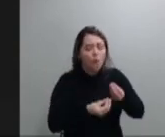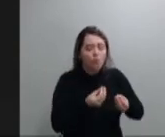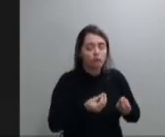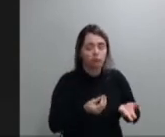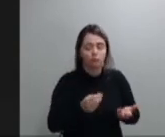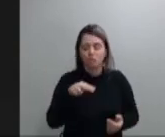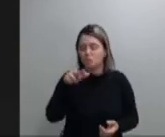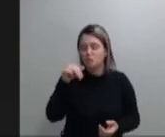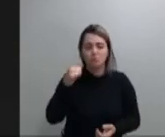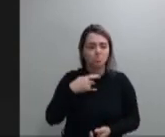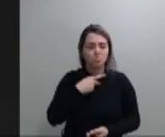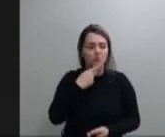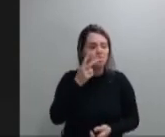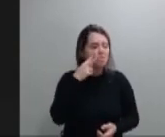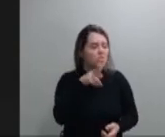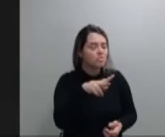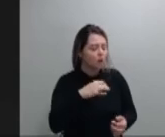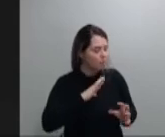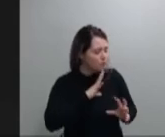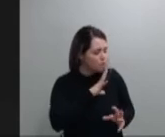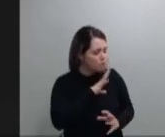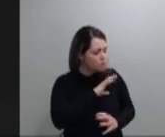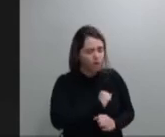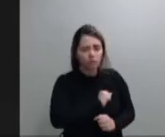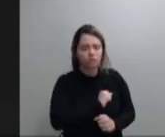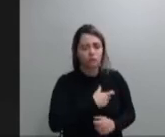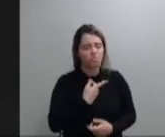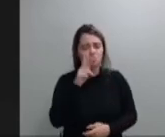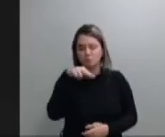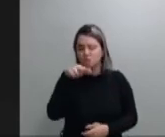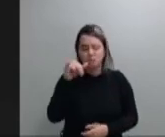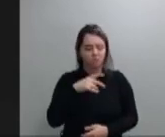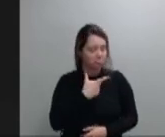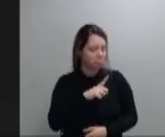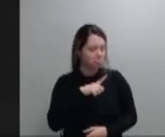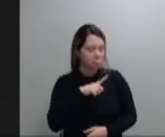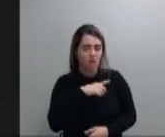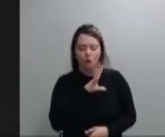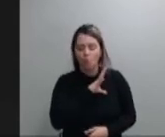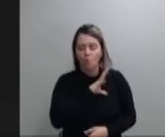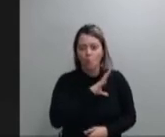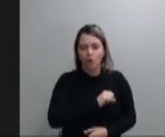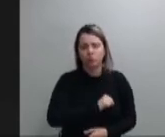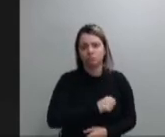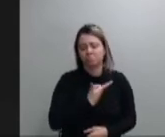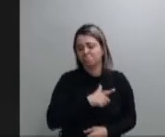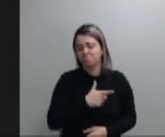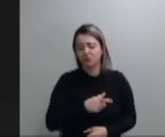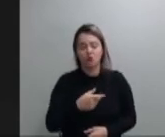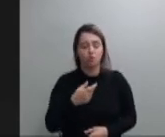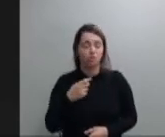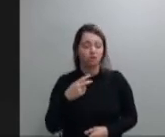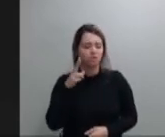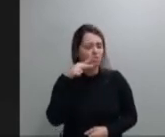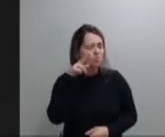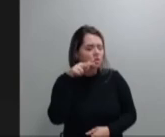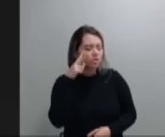foi filho afetivo nunca teve um filho afetivo ou nunca viu um filho afetivo